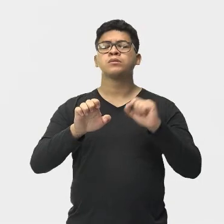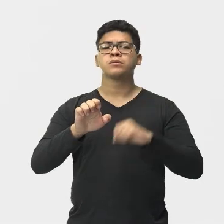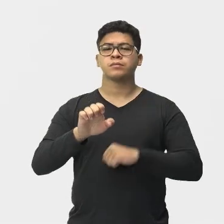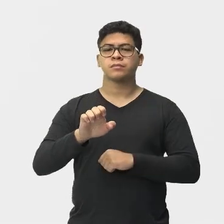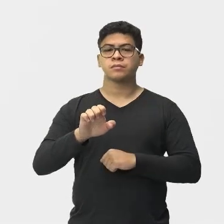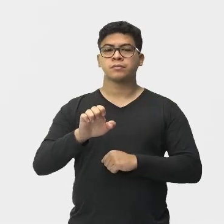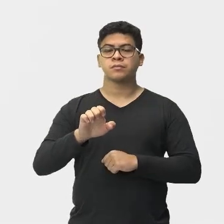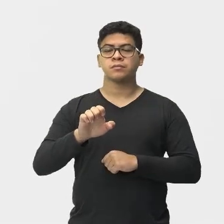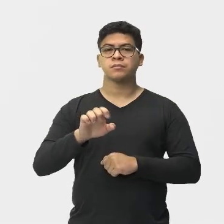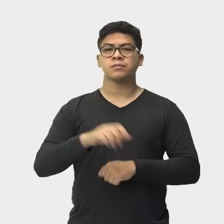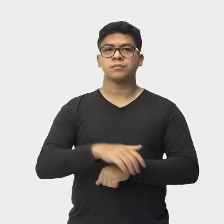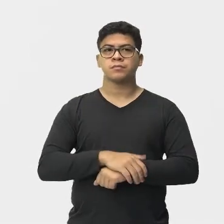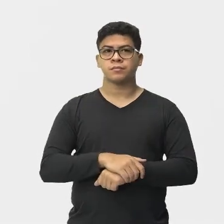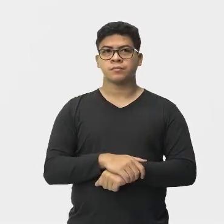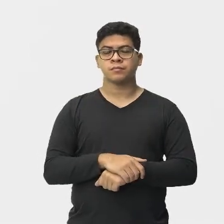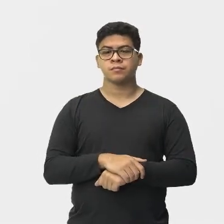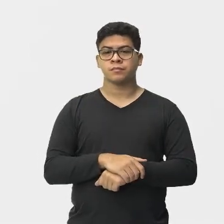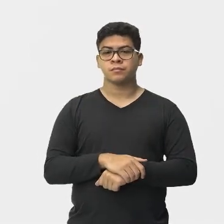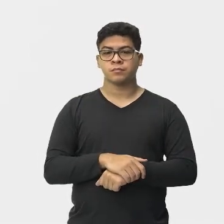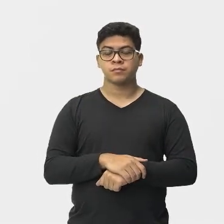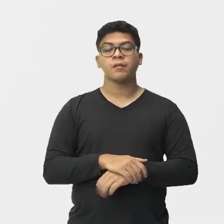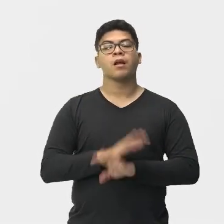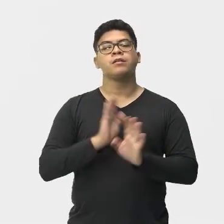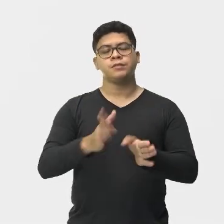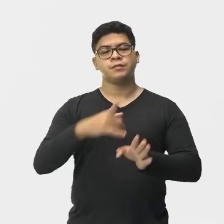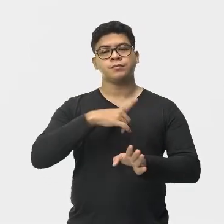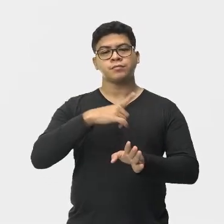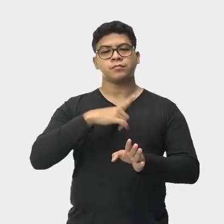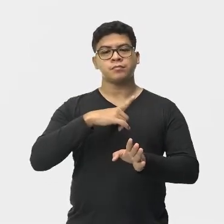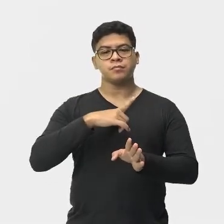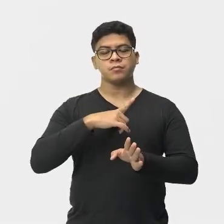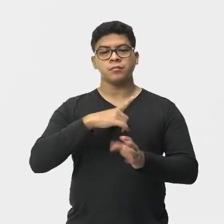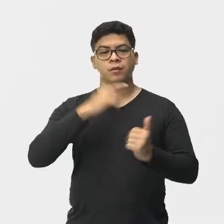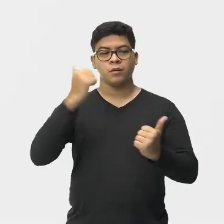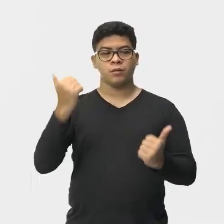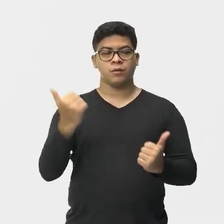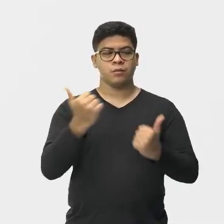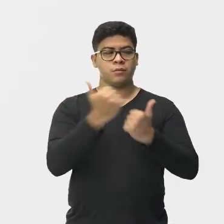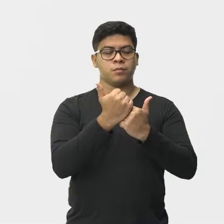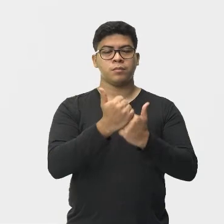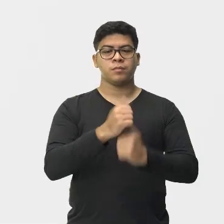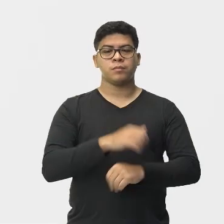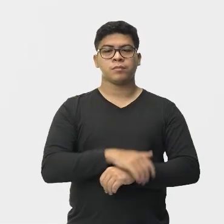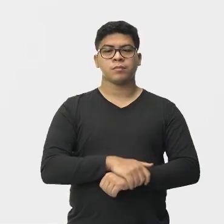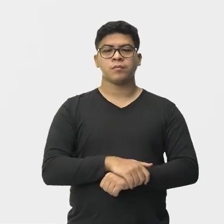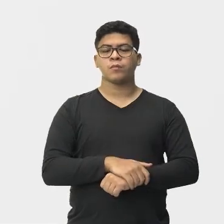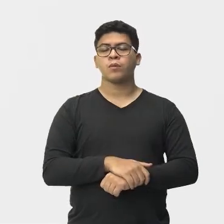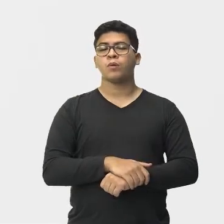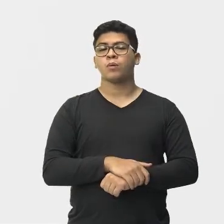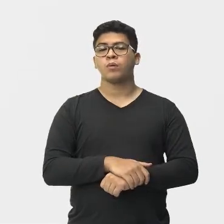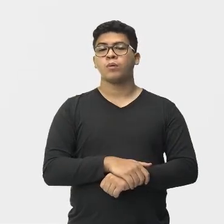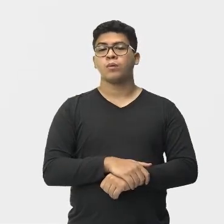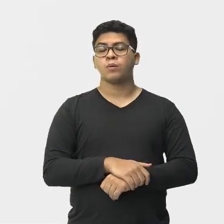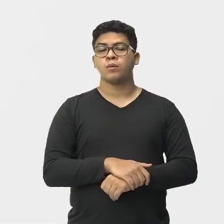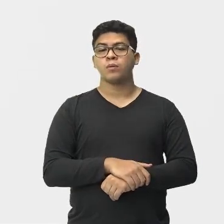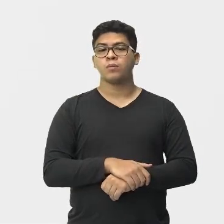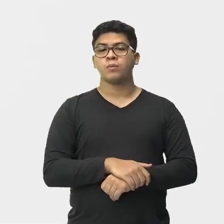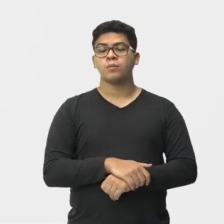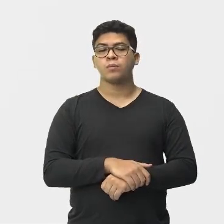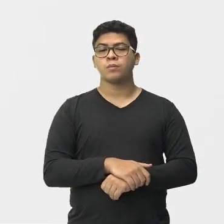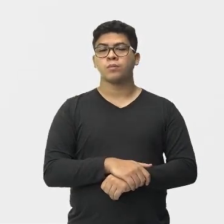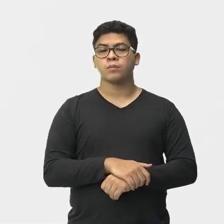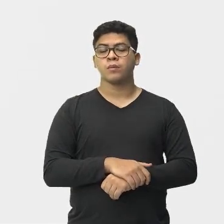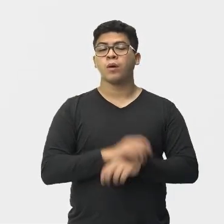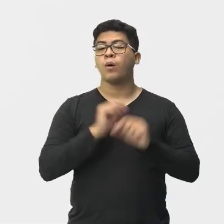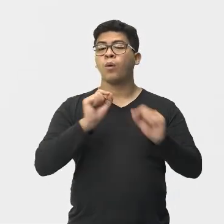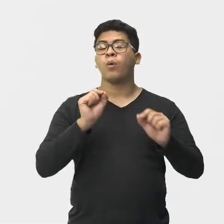primeiramente? Então, aqui eu já tenho a resposta. El periódico. Que lê Javier? El periódico, né?